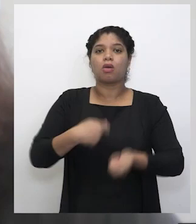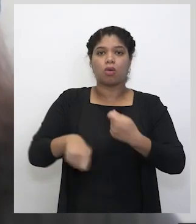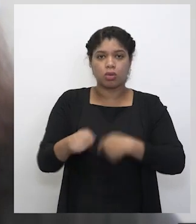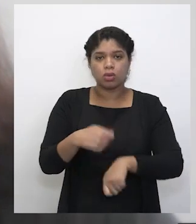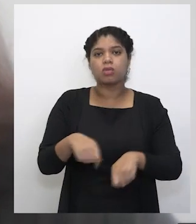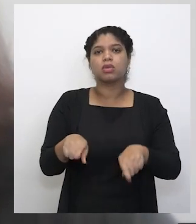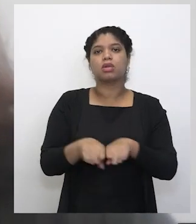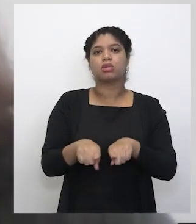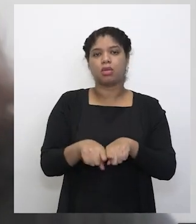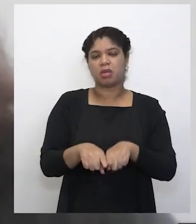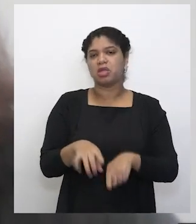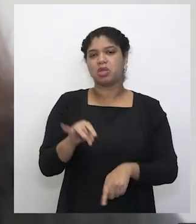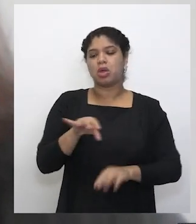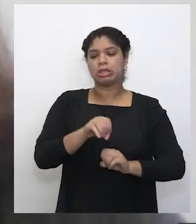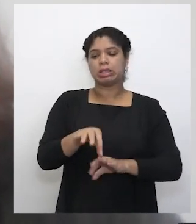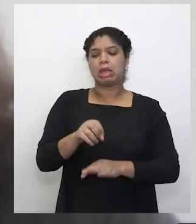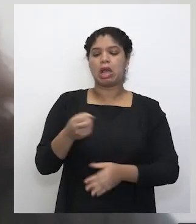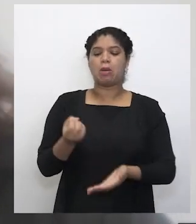ter um consumo consciente.